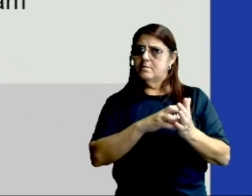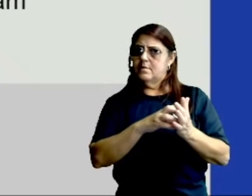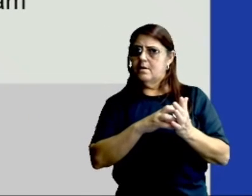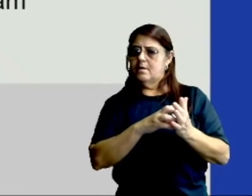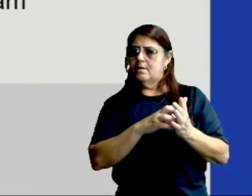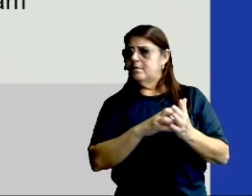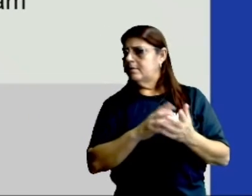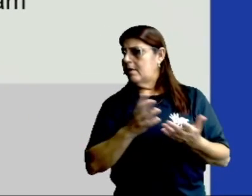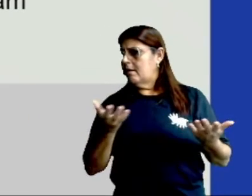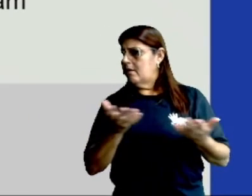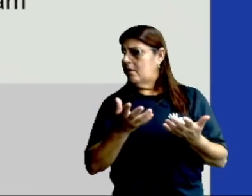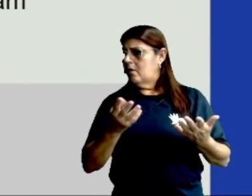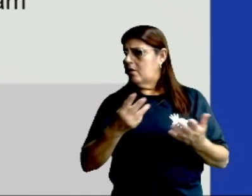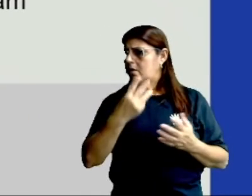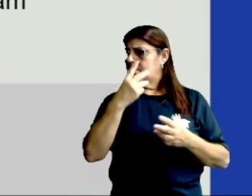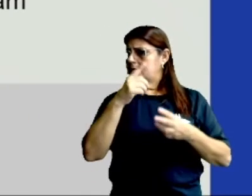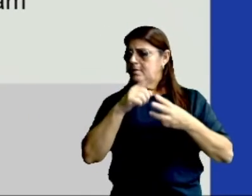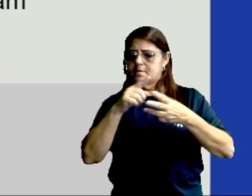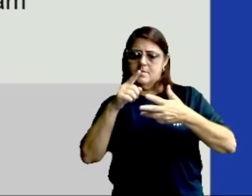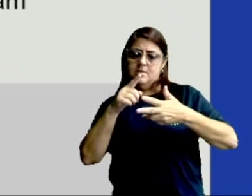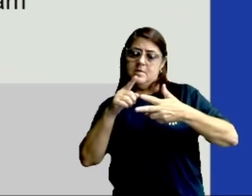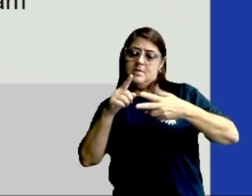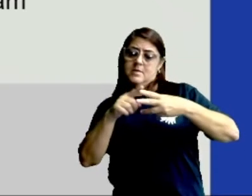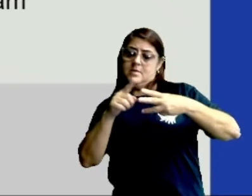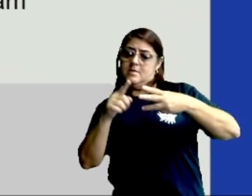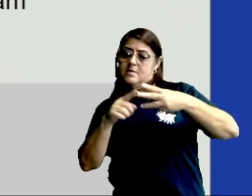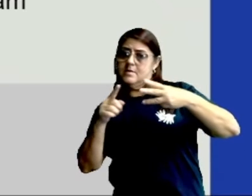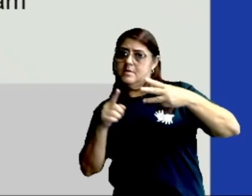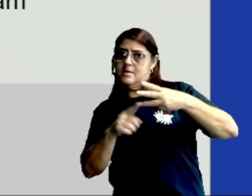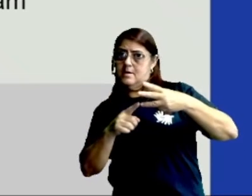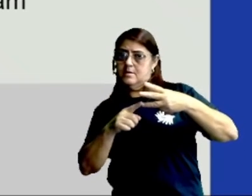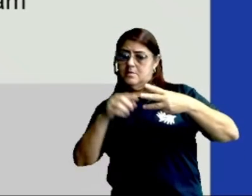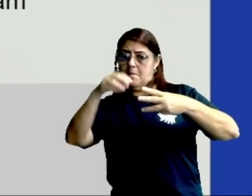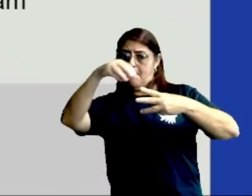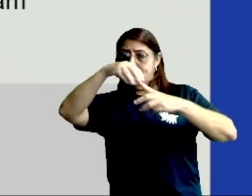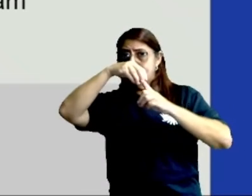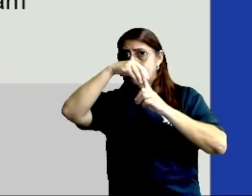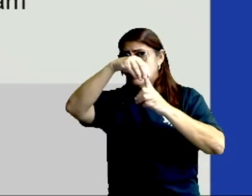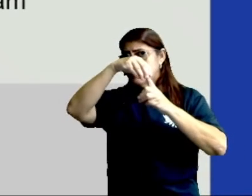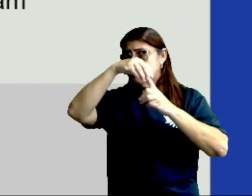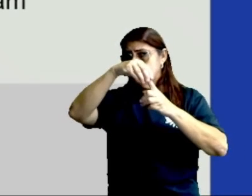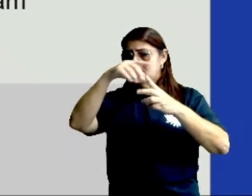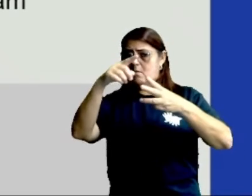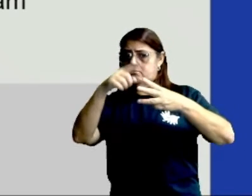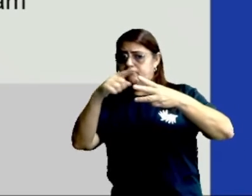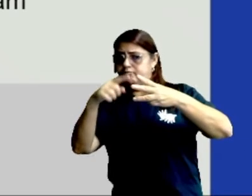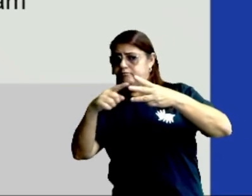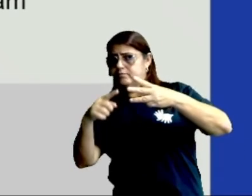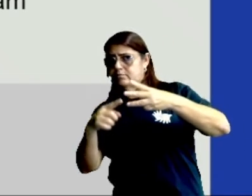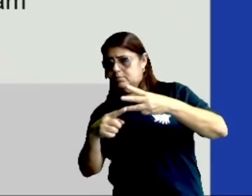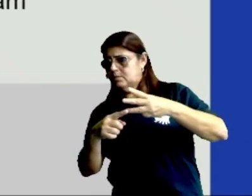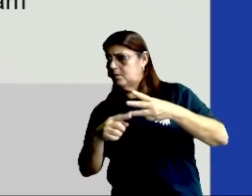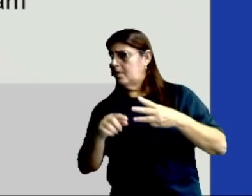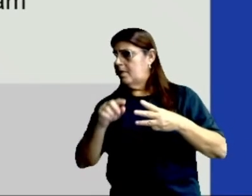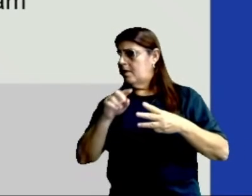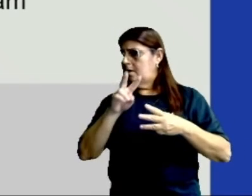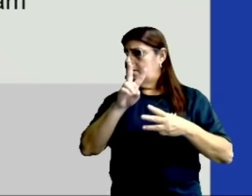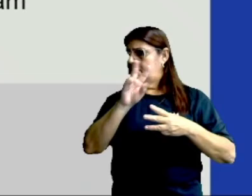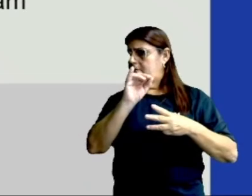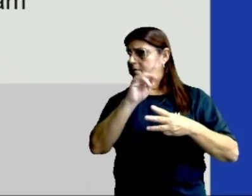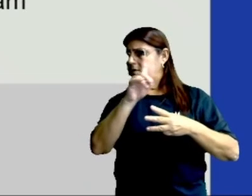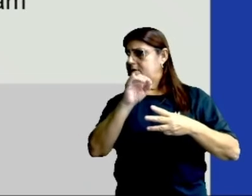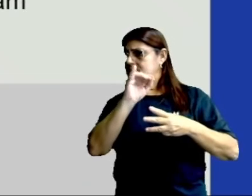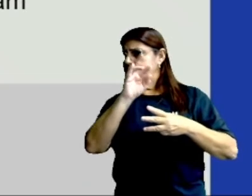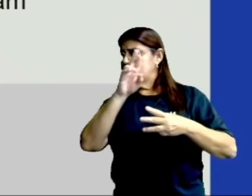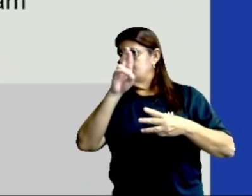tá E aí eu trouxe para vocês aqui três funcionários que esse vídeo que se destacava né três funções que se destacava no Egito antigo como o